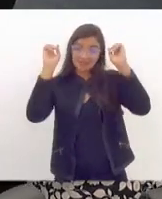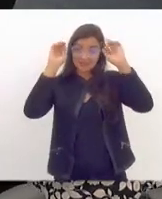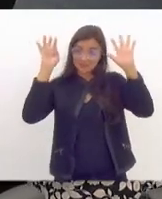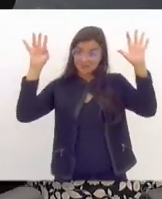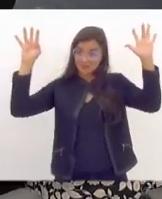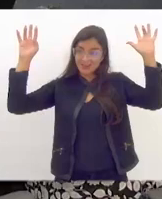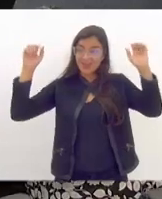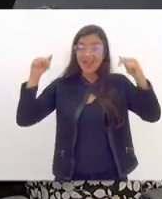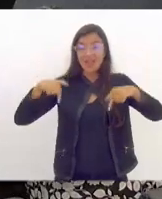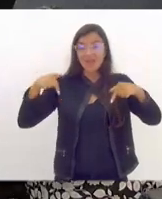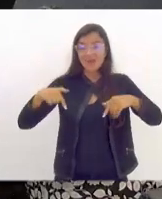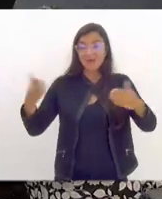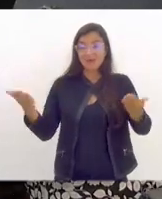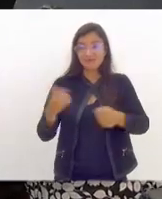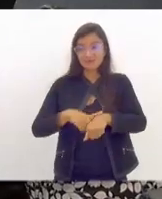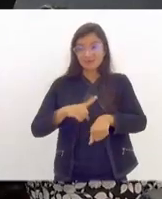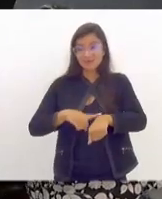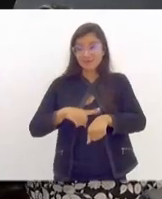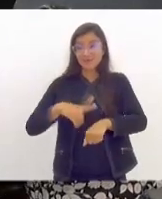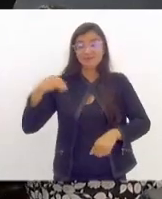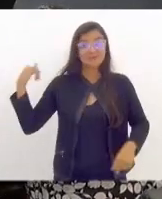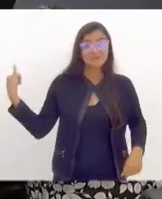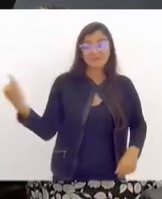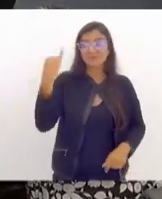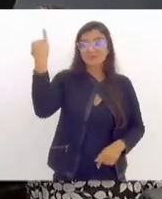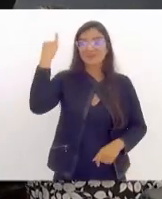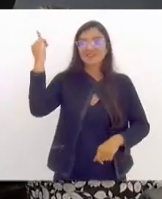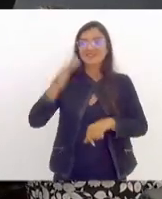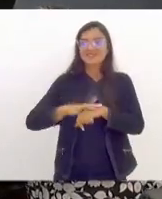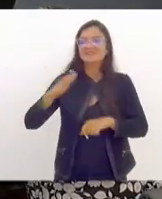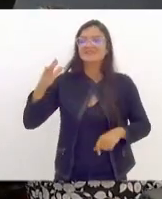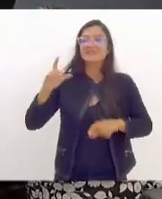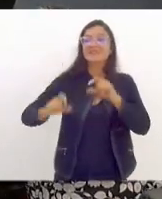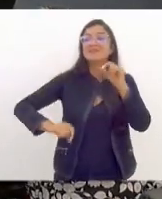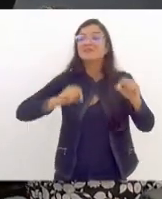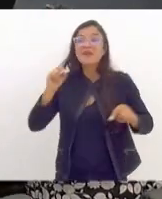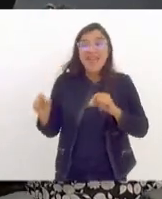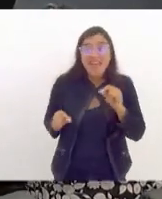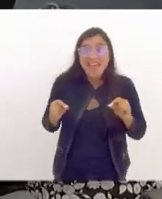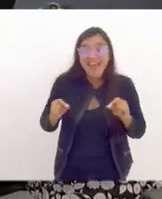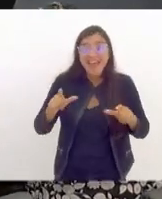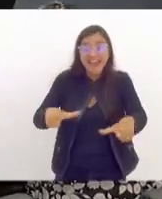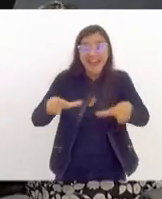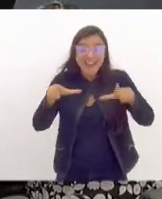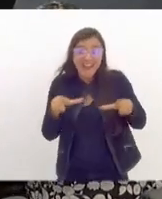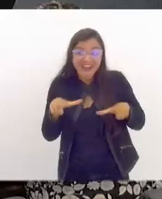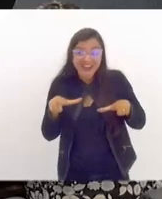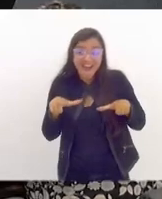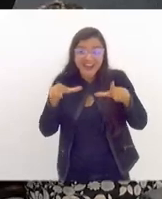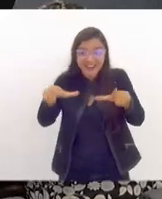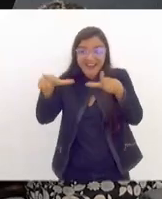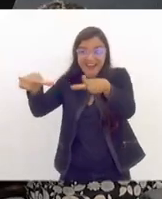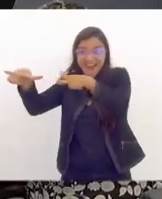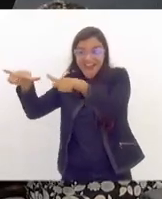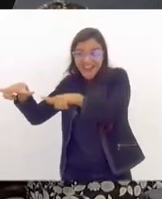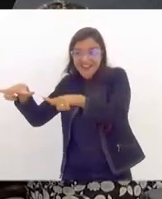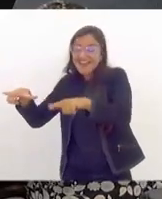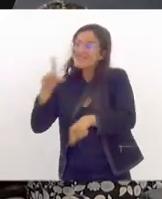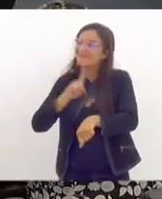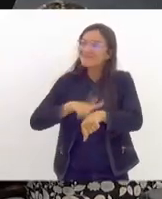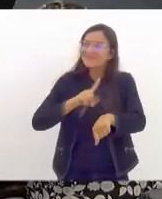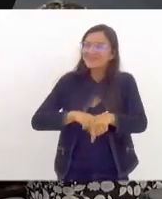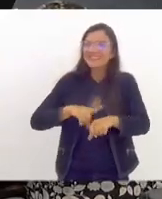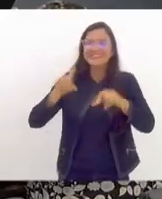importante agora chegamos que normalmente a entrega dois diploma o momento